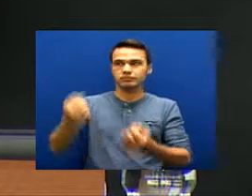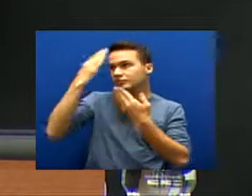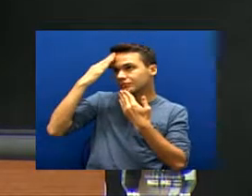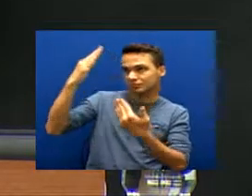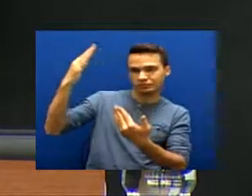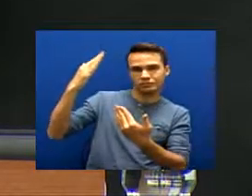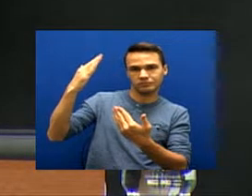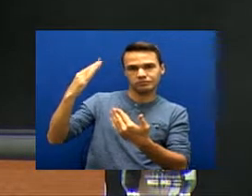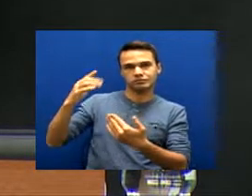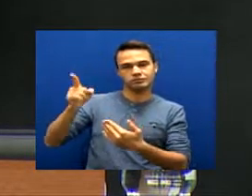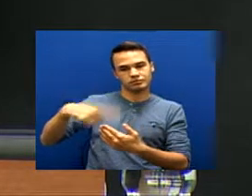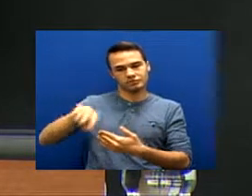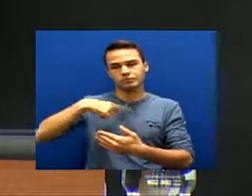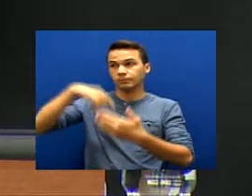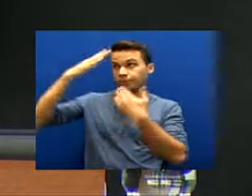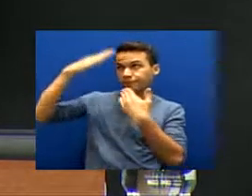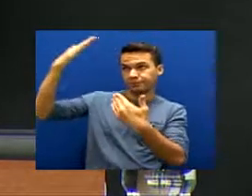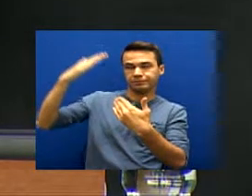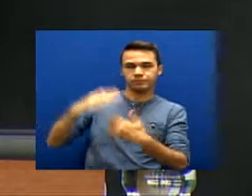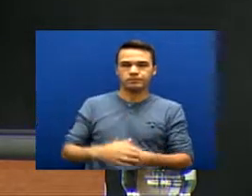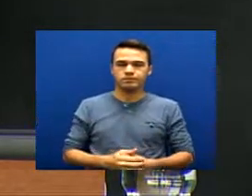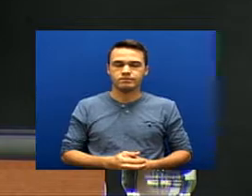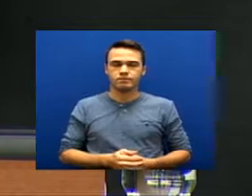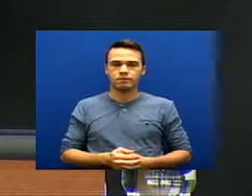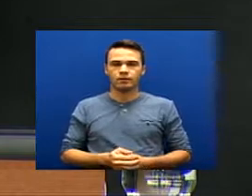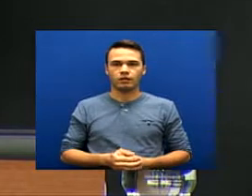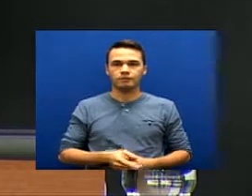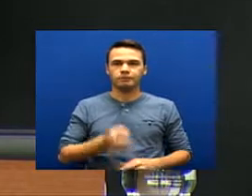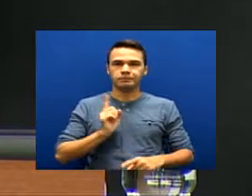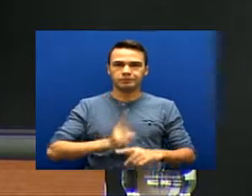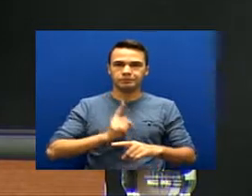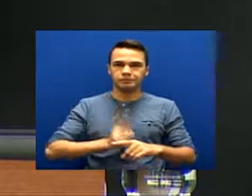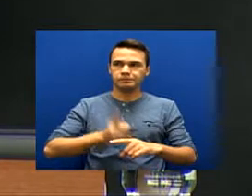nessa noite, que eu fiquei com o coração na mão,